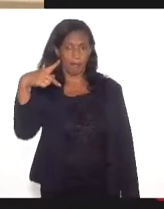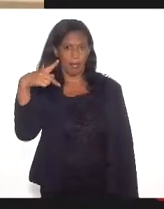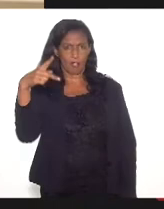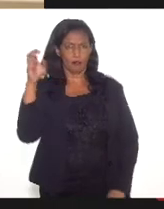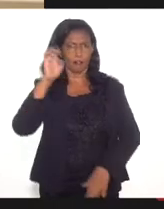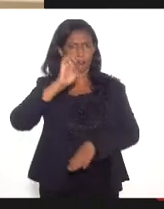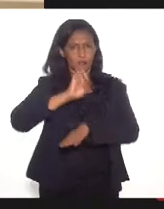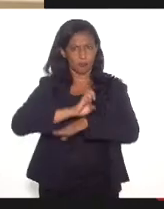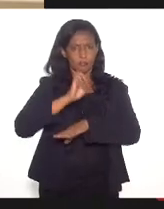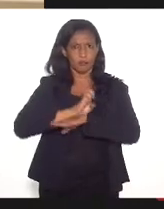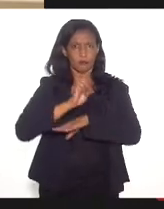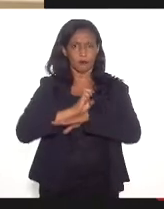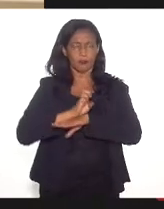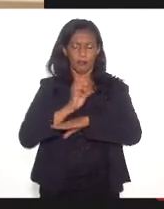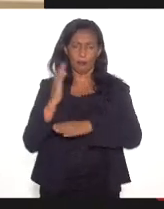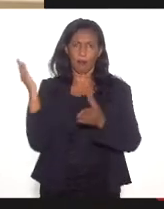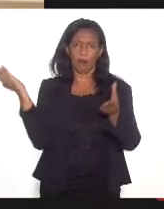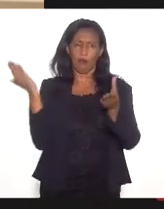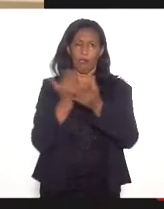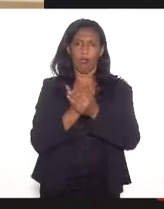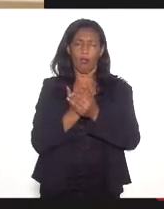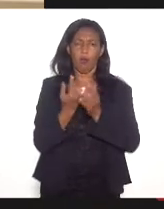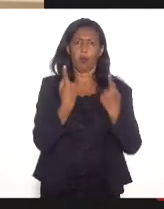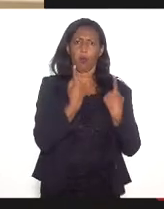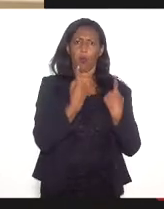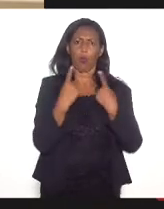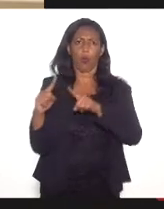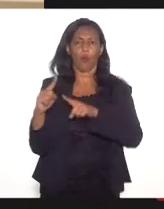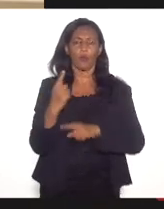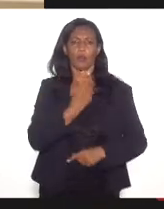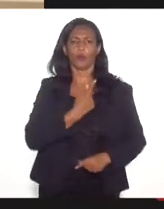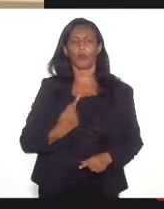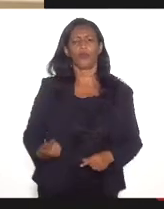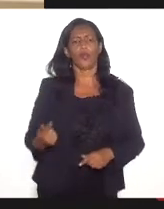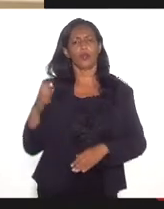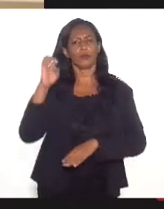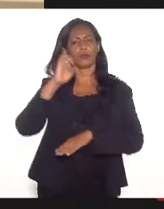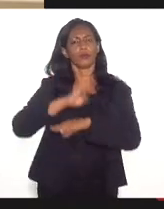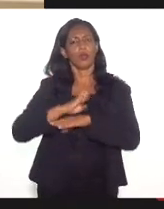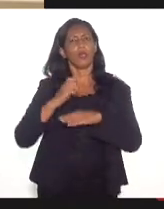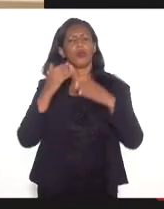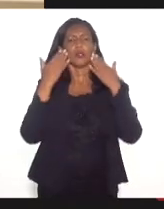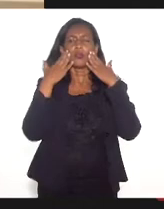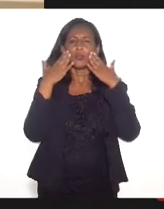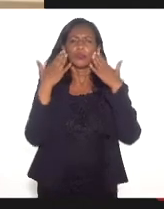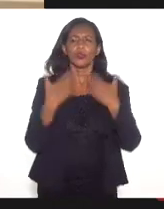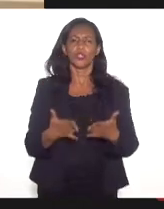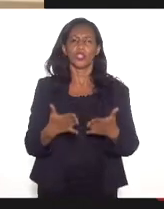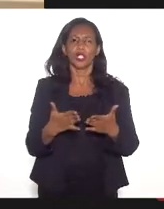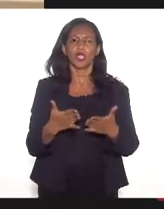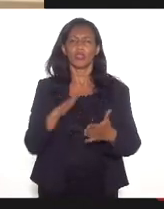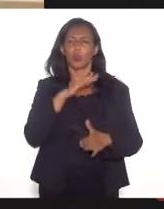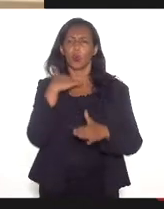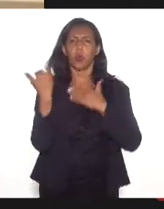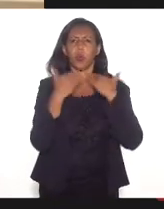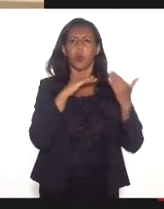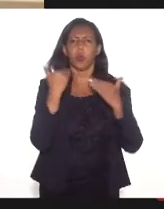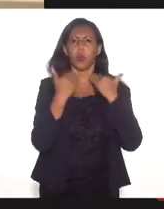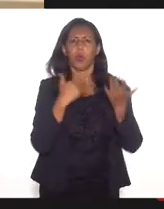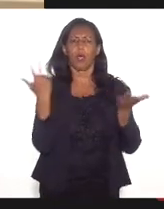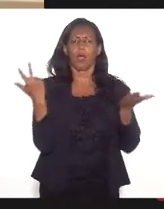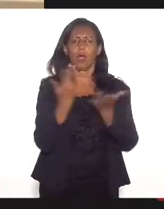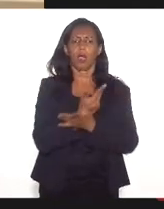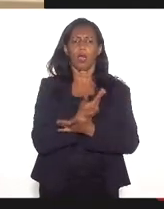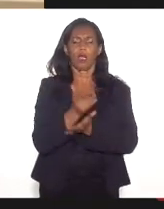com a representação contra o governo do Estado diante dessa chacina que aconteceu